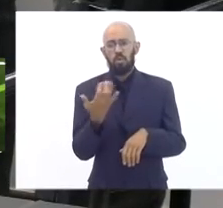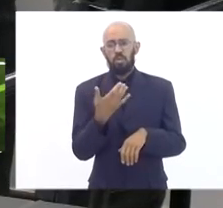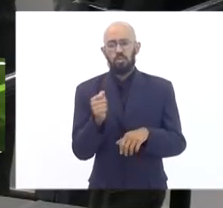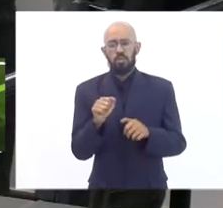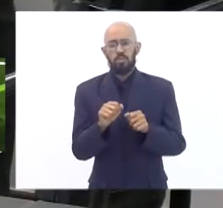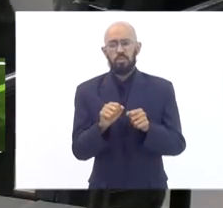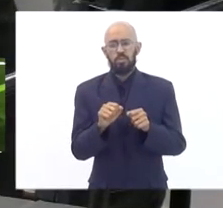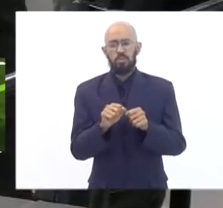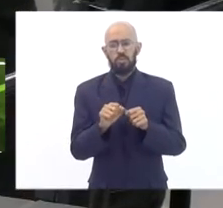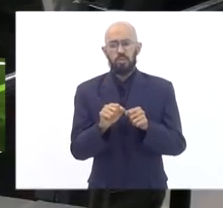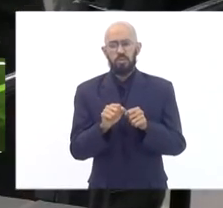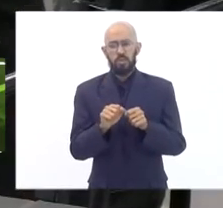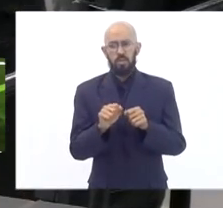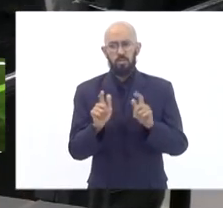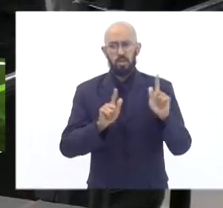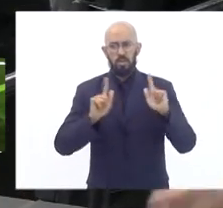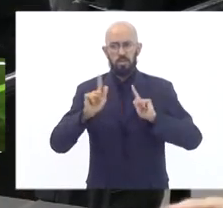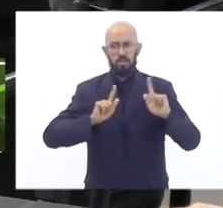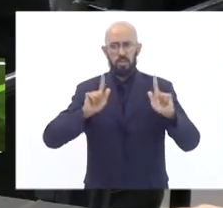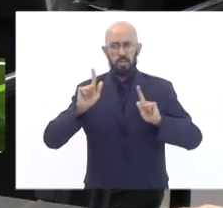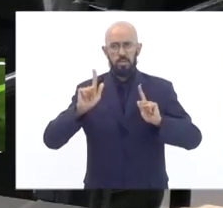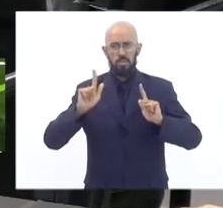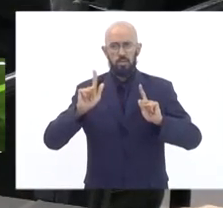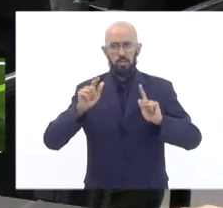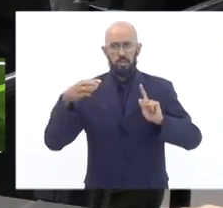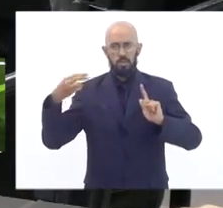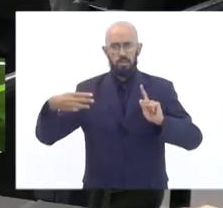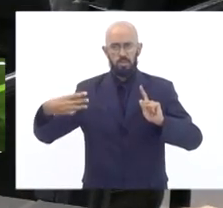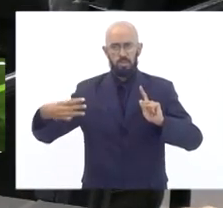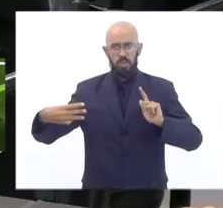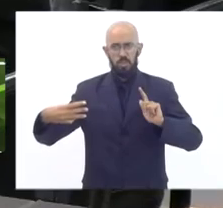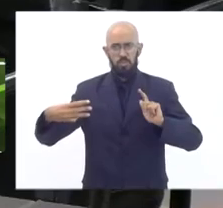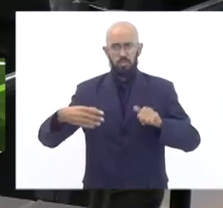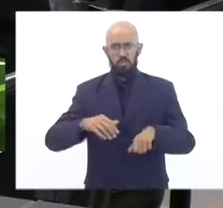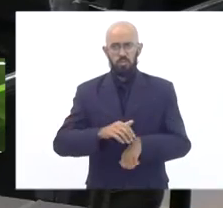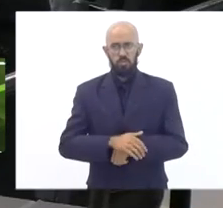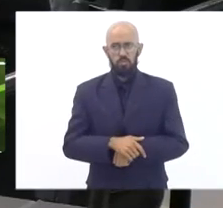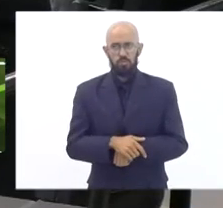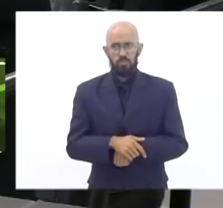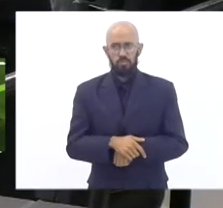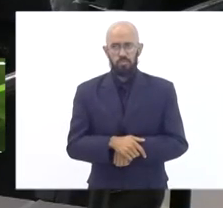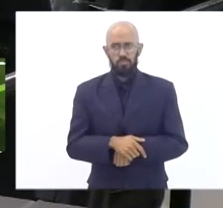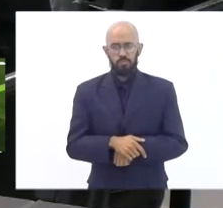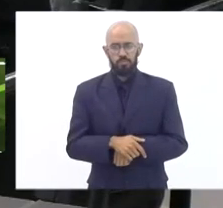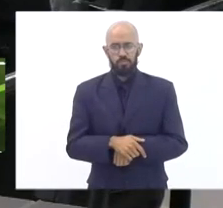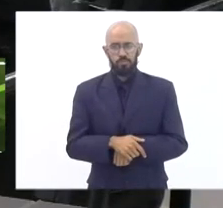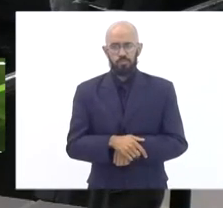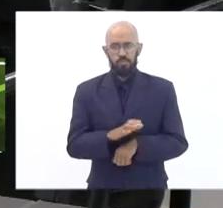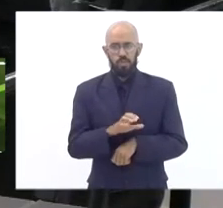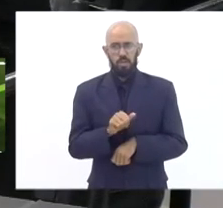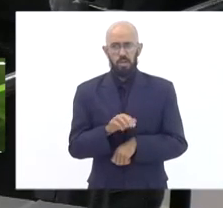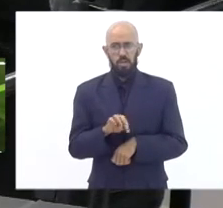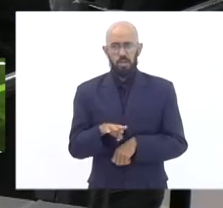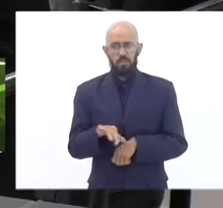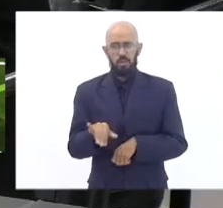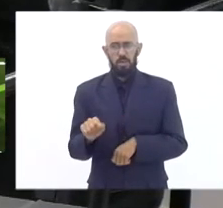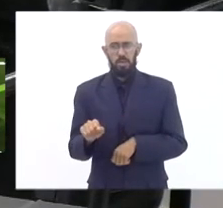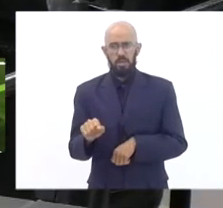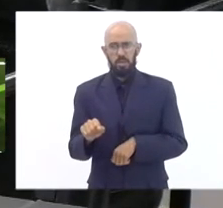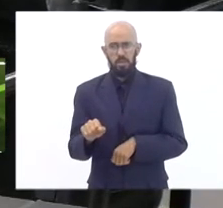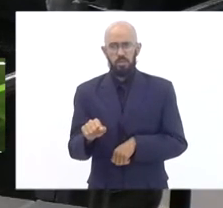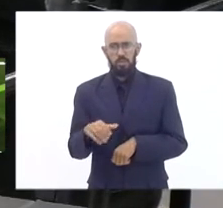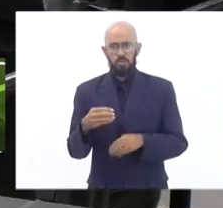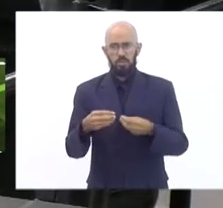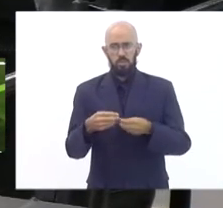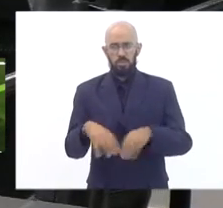para terceiros, tirando da FETransporte, a Câmara de Compensação Tarifária. E a resposta